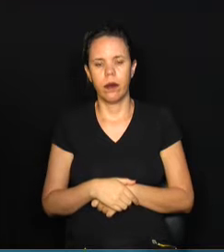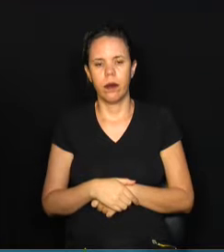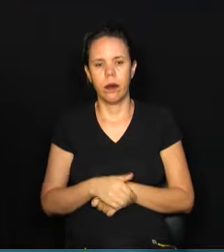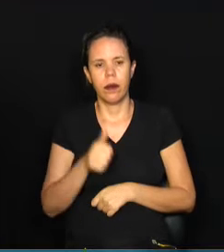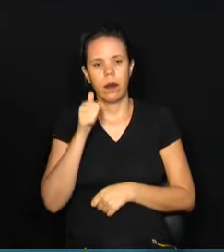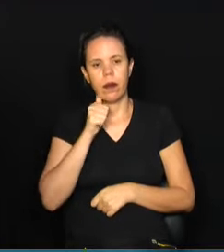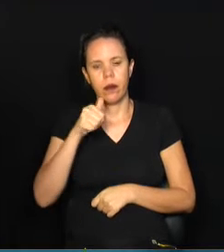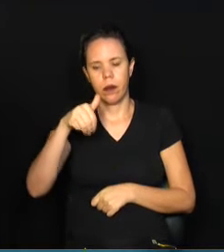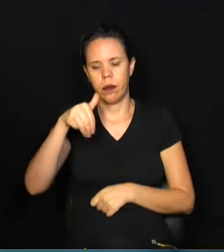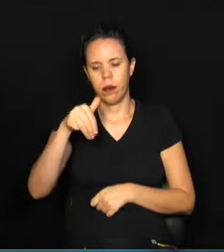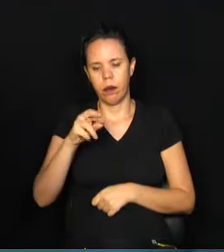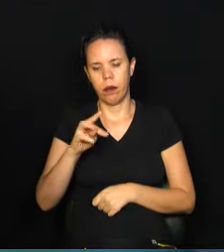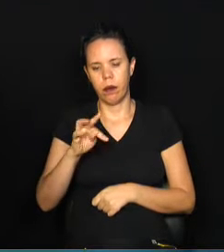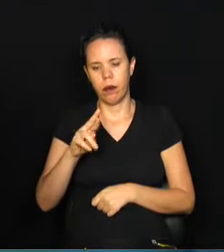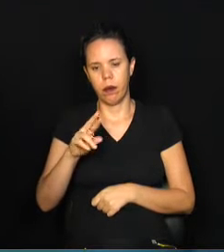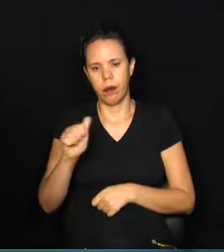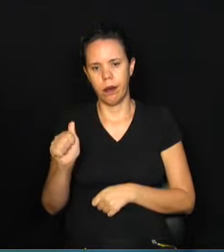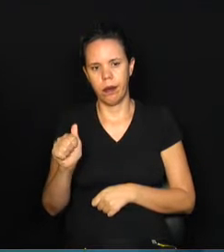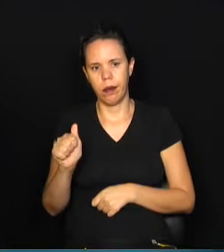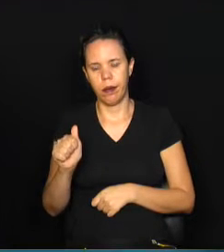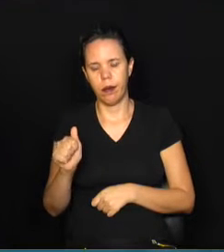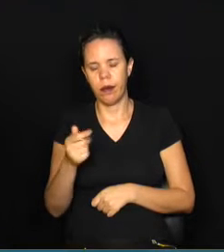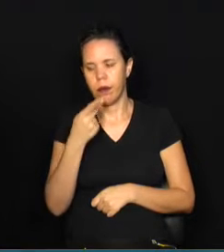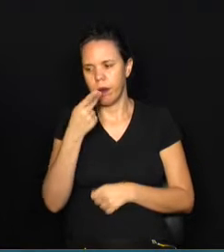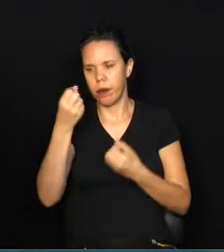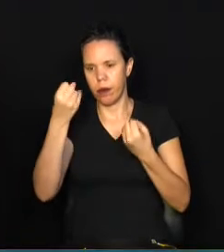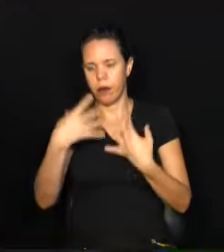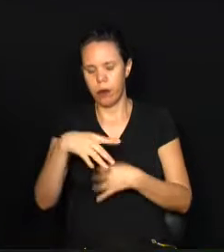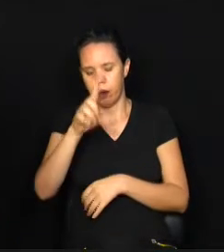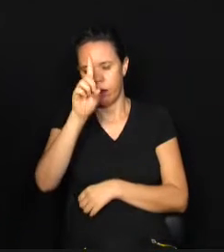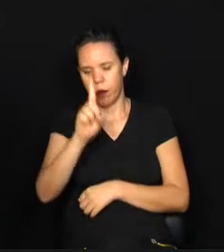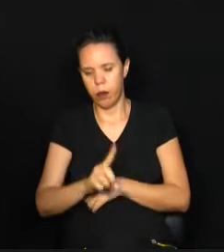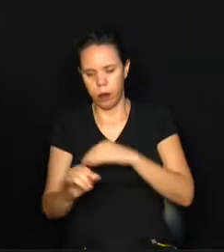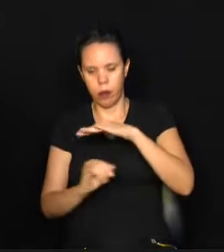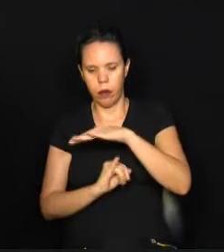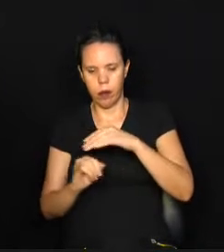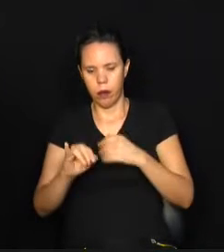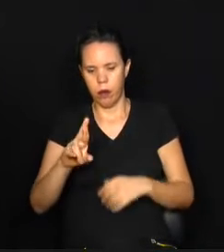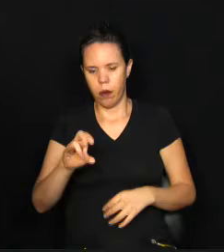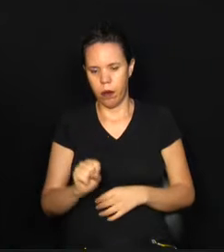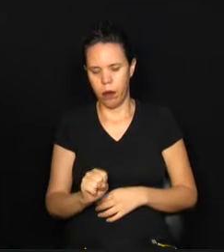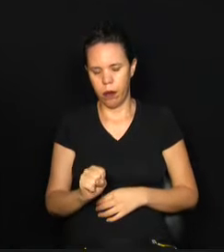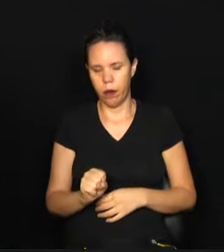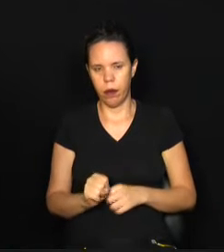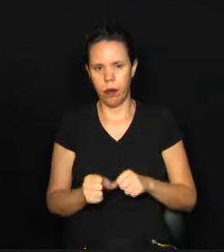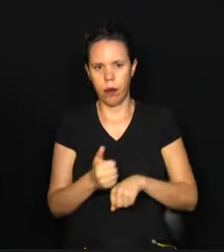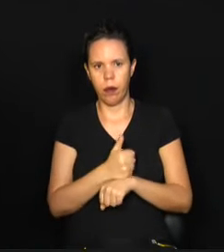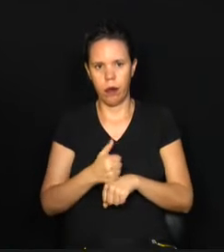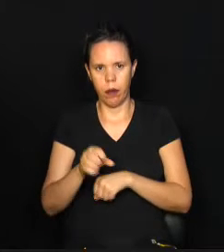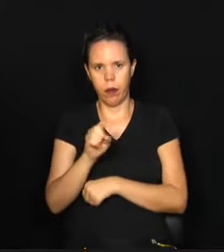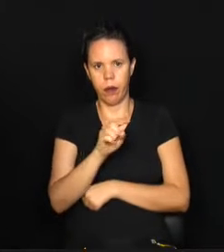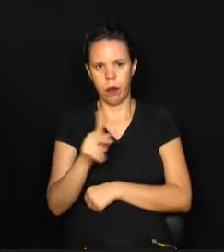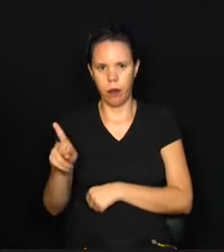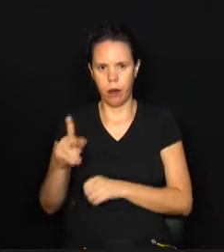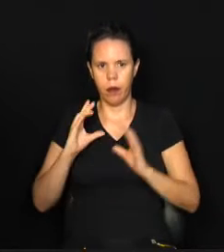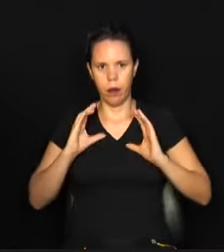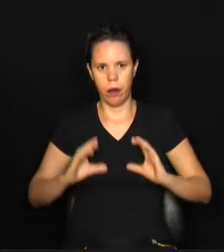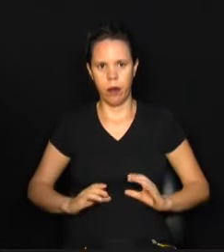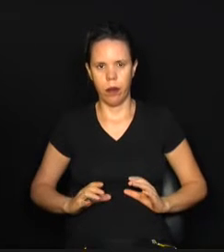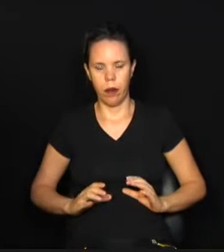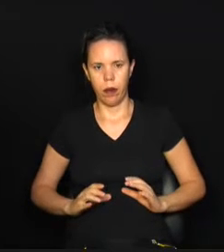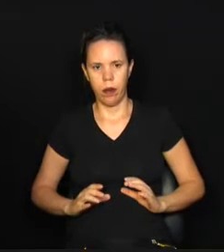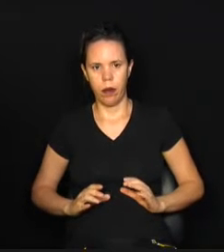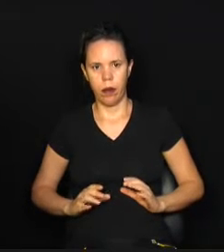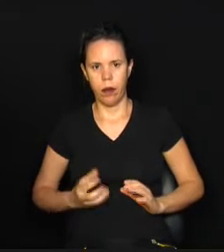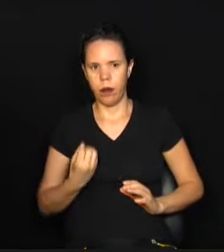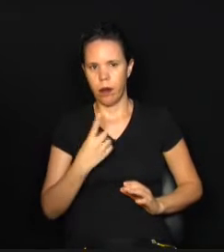senhora Marta Calmo, diretora do Instituto Íris e optometrista comportamental. Dona Marta, muito